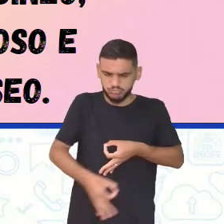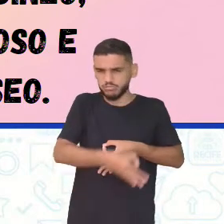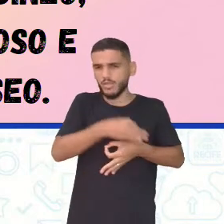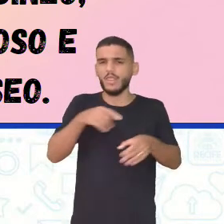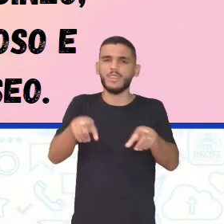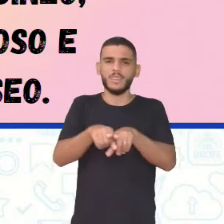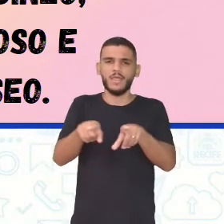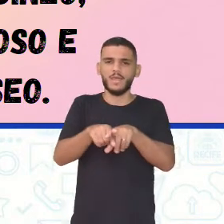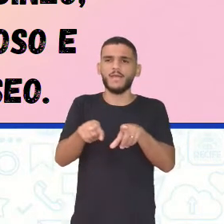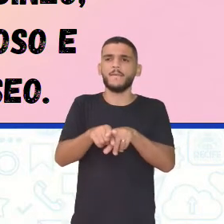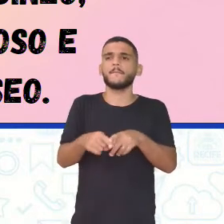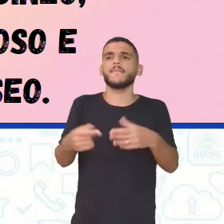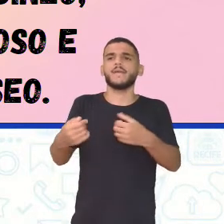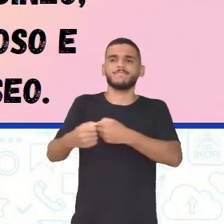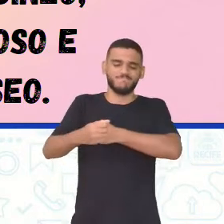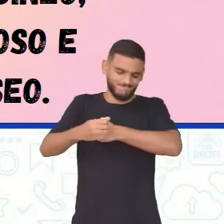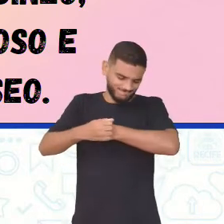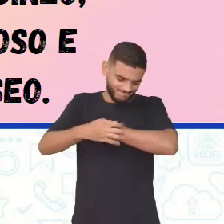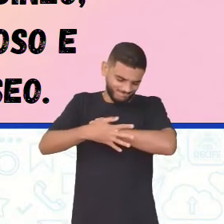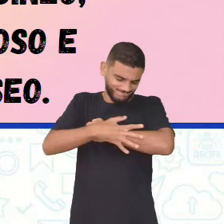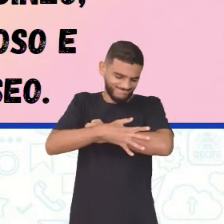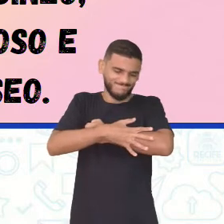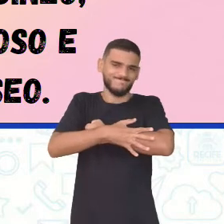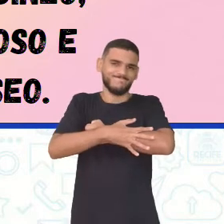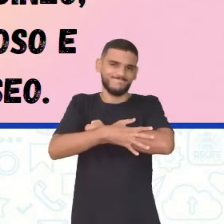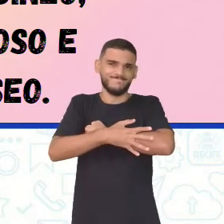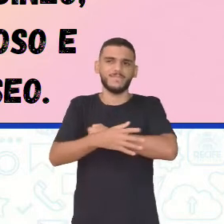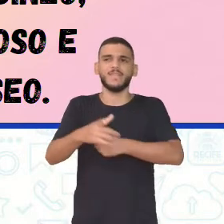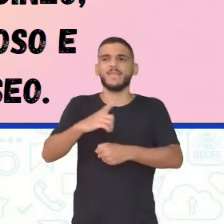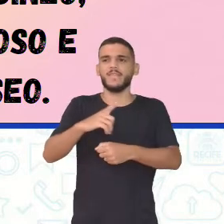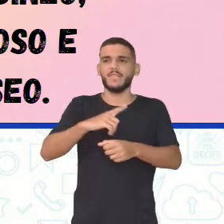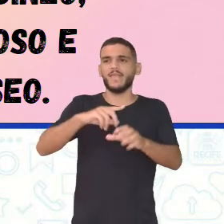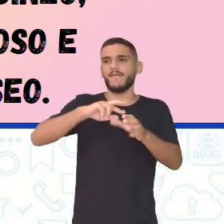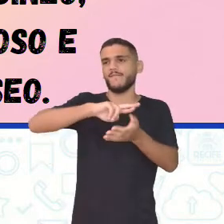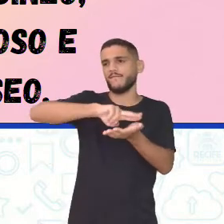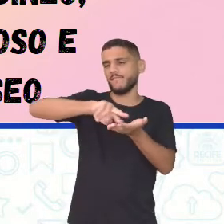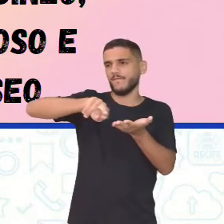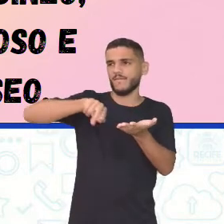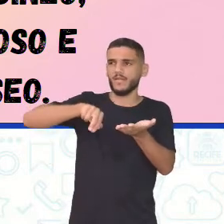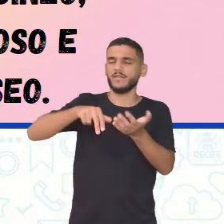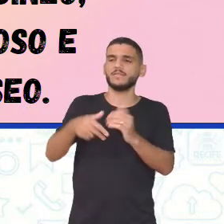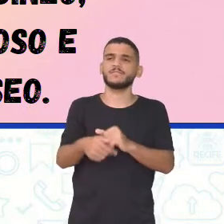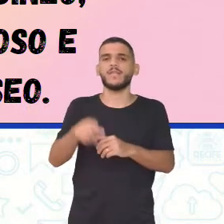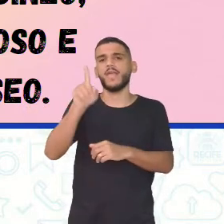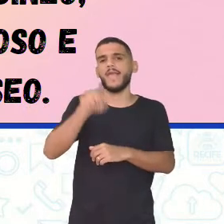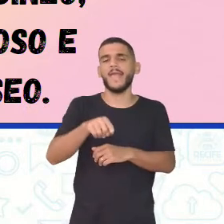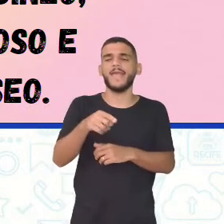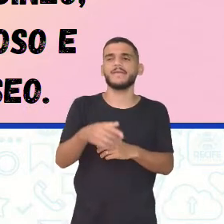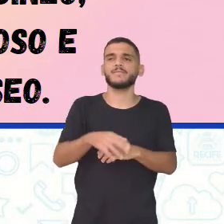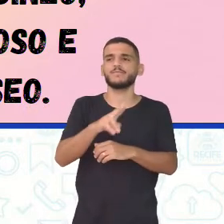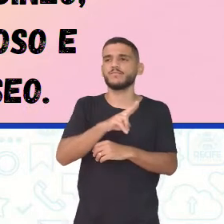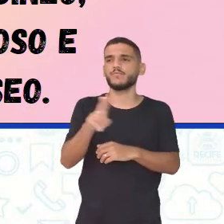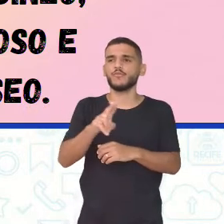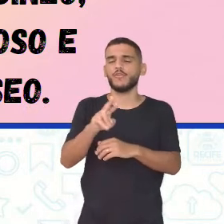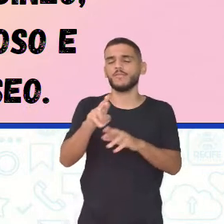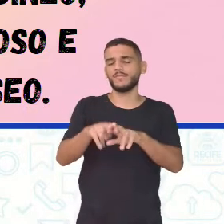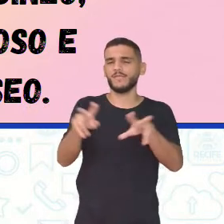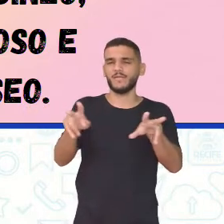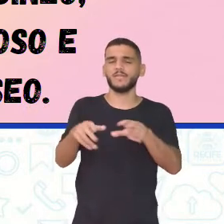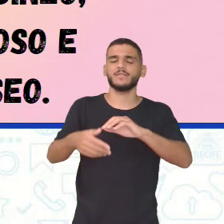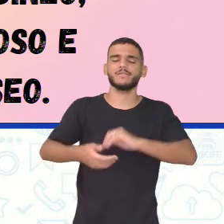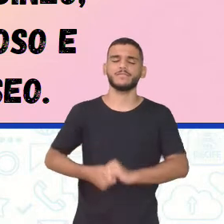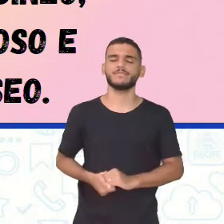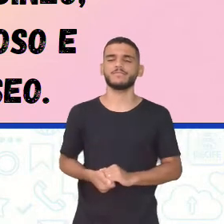fibras. Então, a gente está dizendo que entre uma célula e outra tem material. É chamado de matriz extracelular, essa